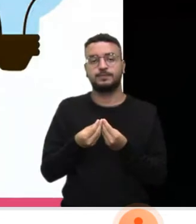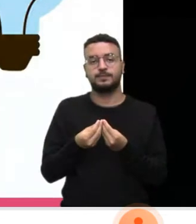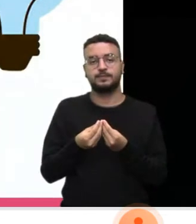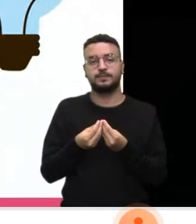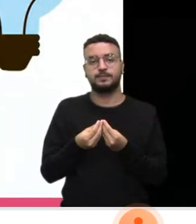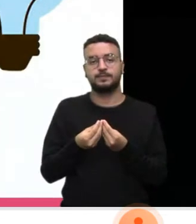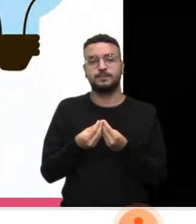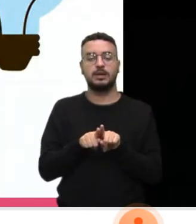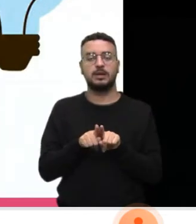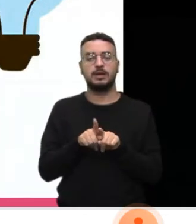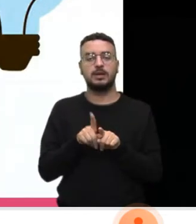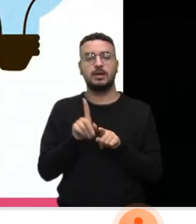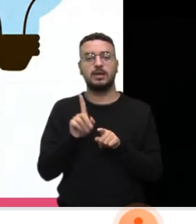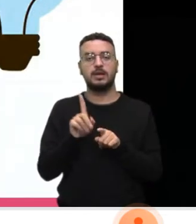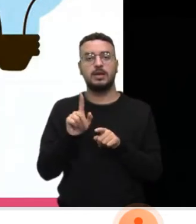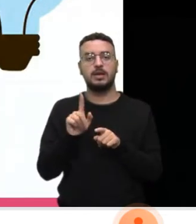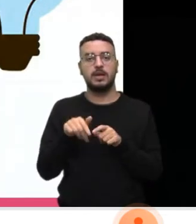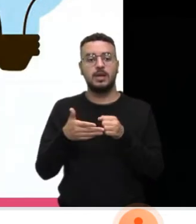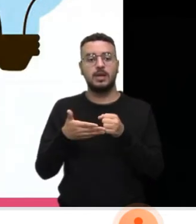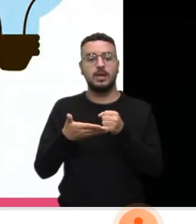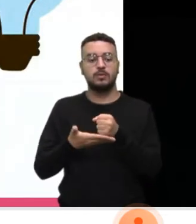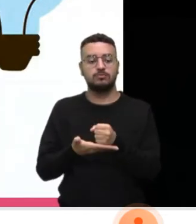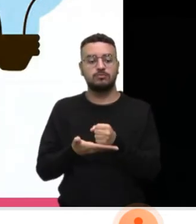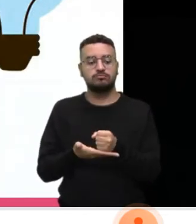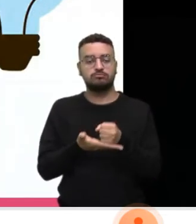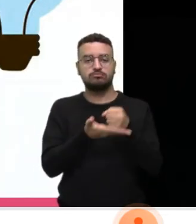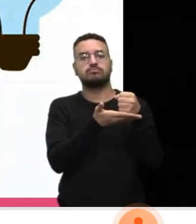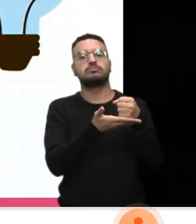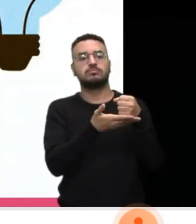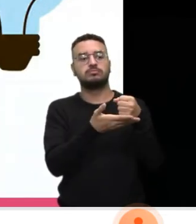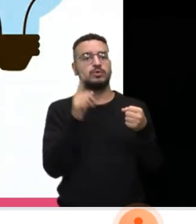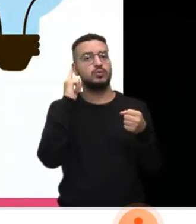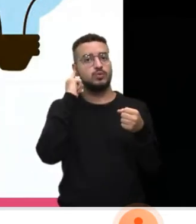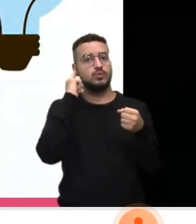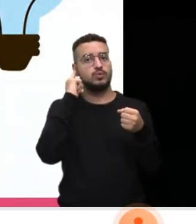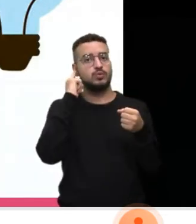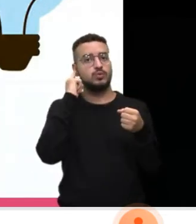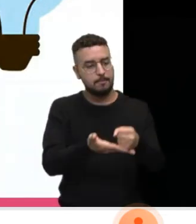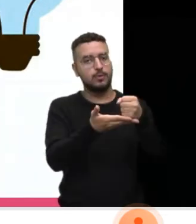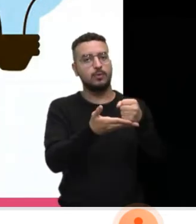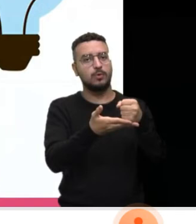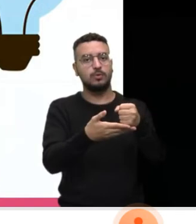suporte que o surdo tem, não é legal, através da legislação,